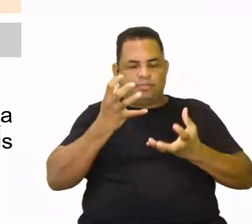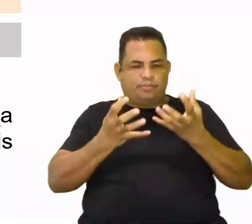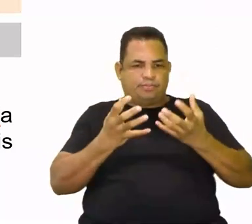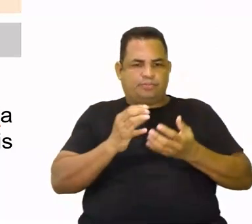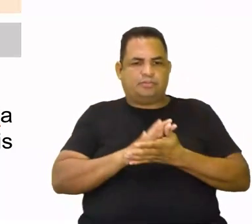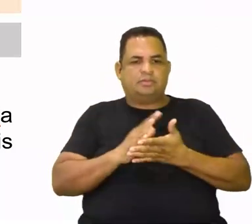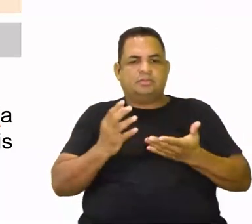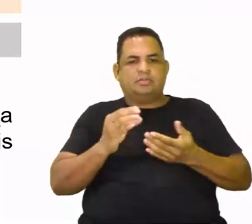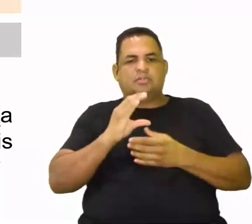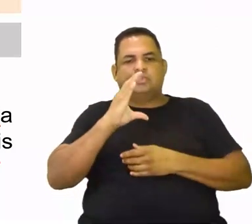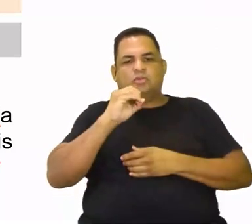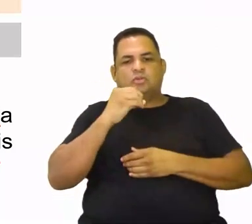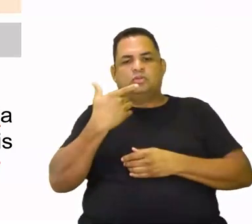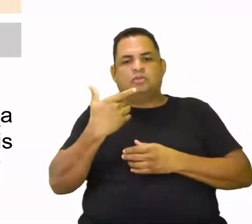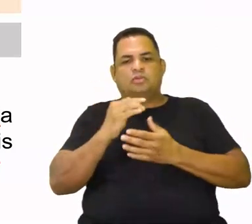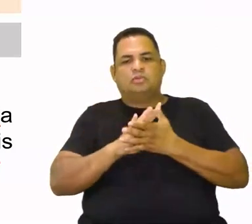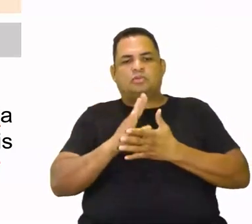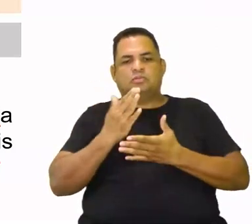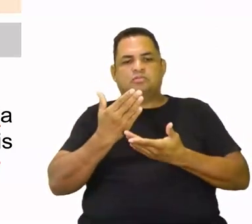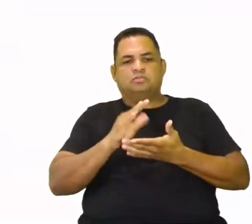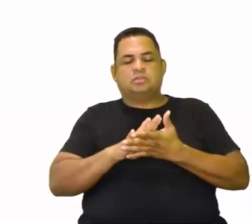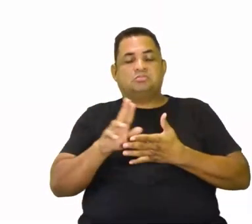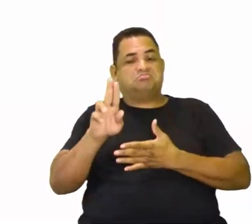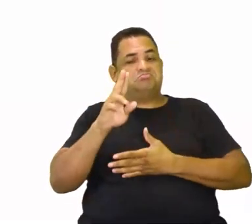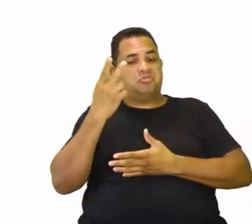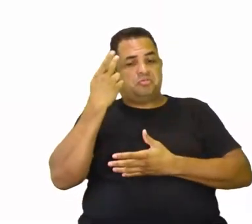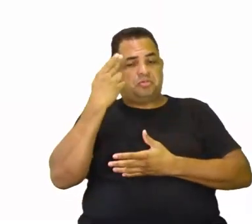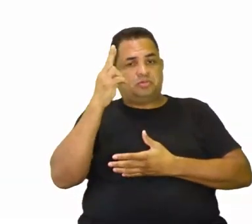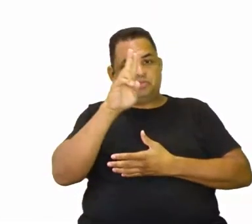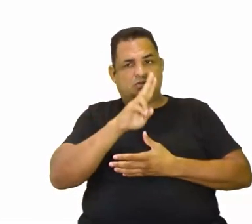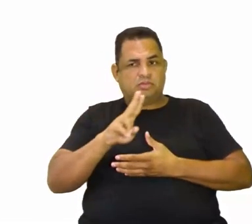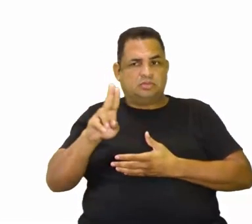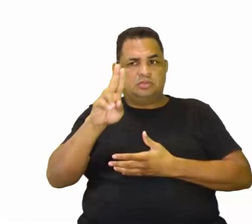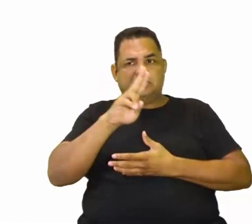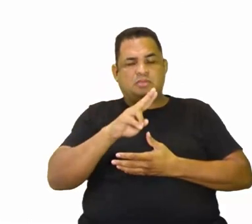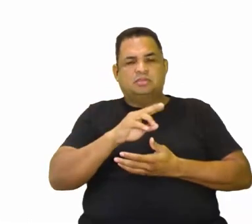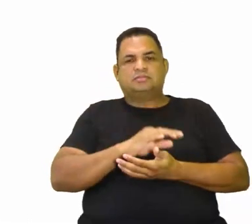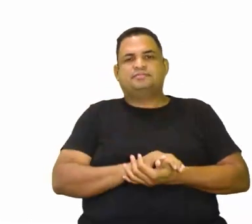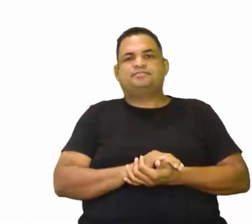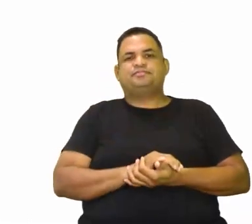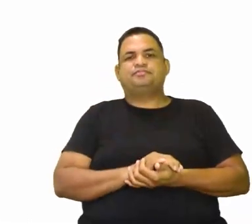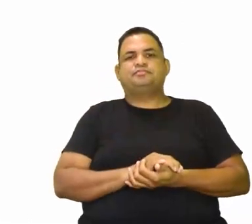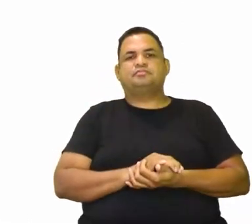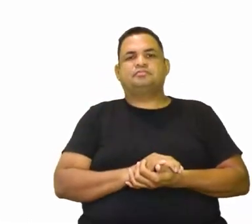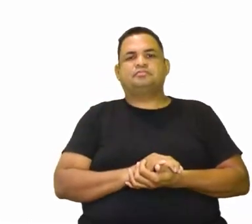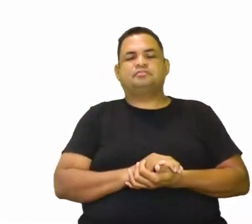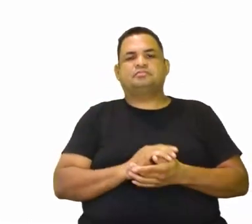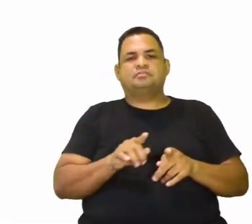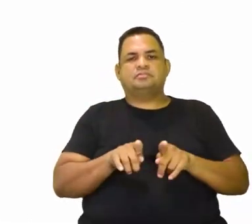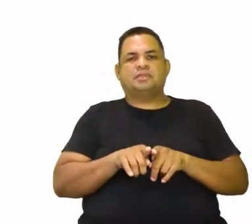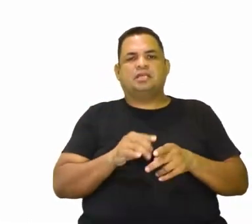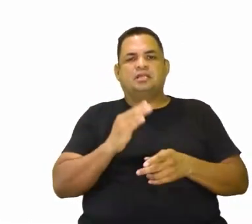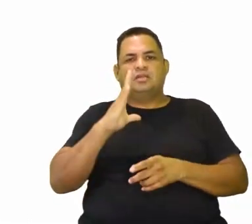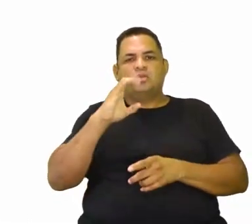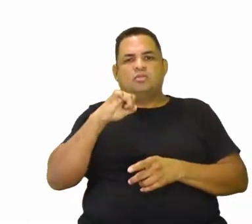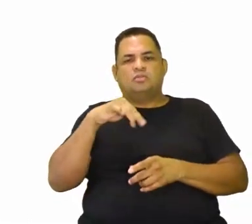o oxigênio é o comburente mais habitual, portanto, o oxigênio funciona como comburente. Na